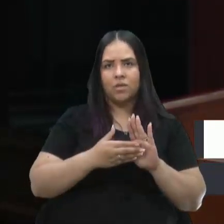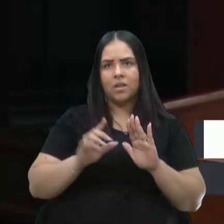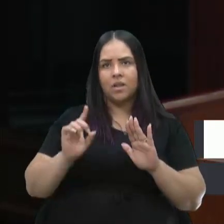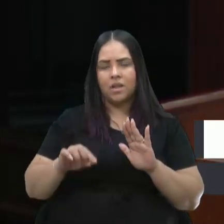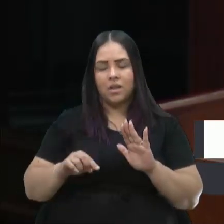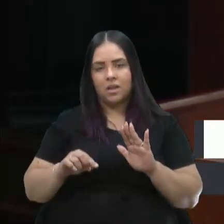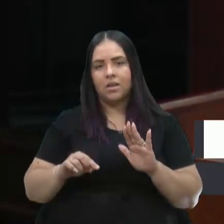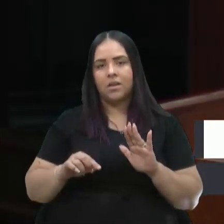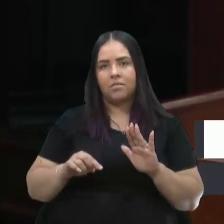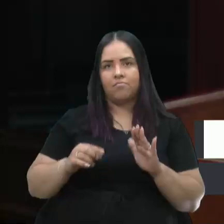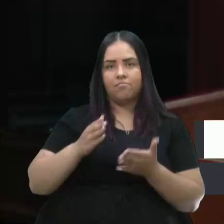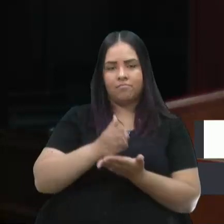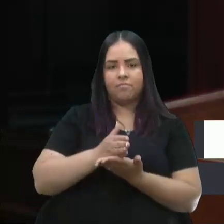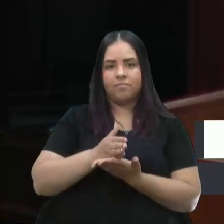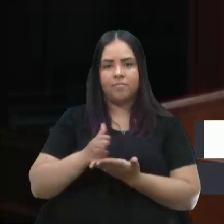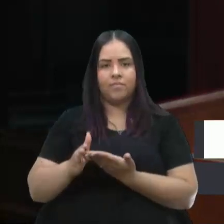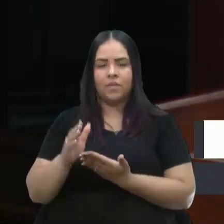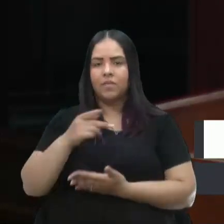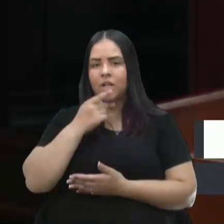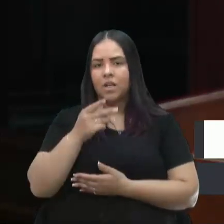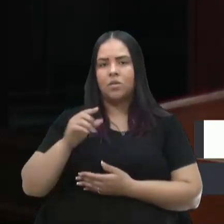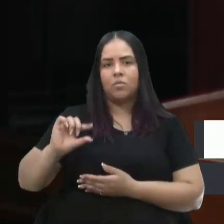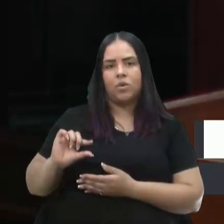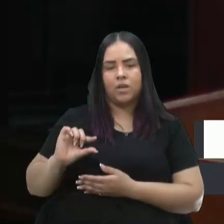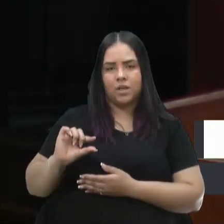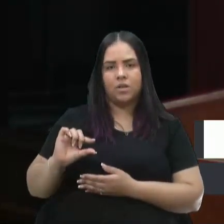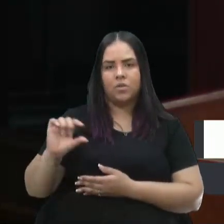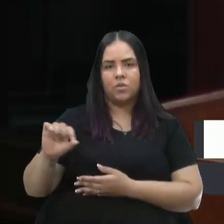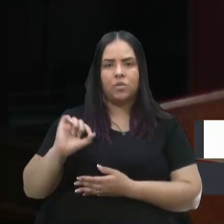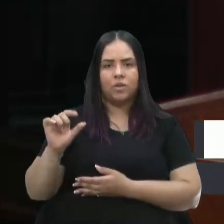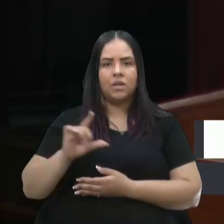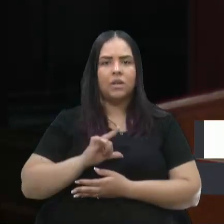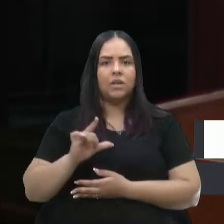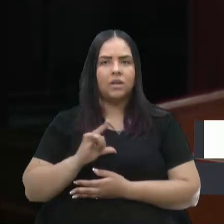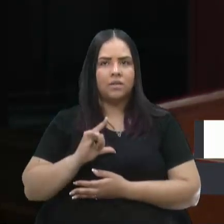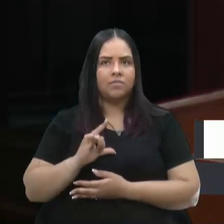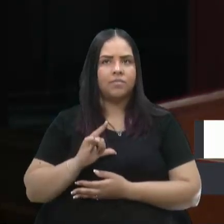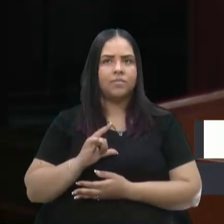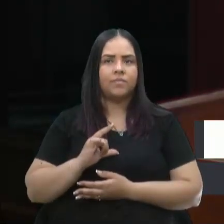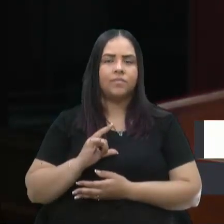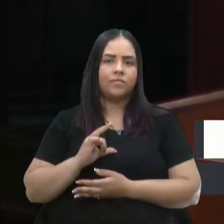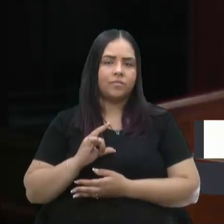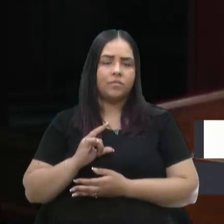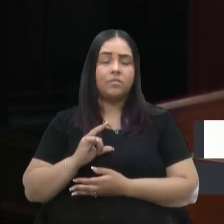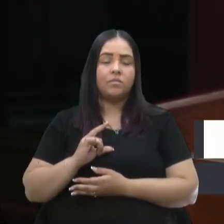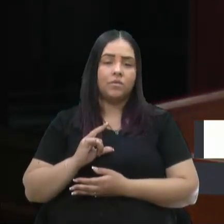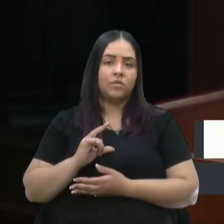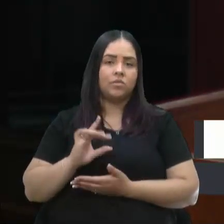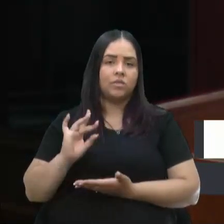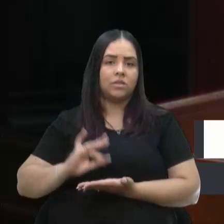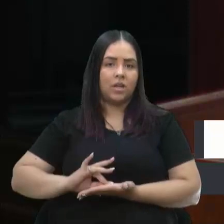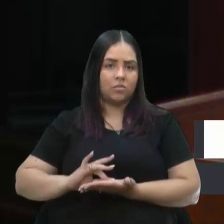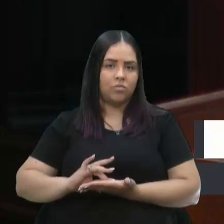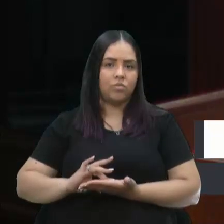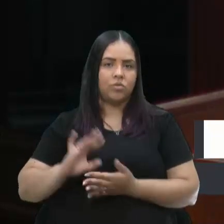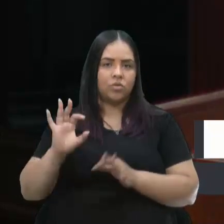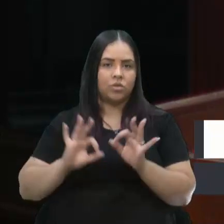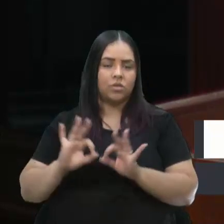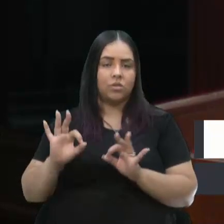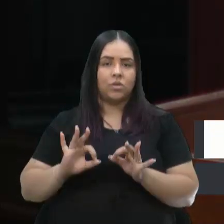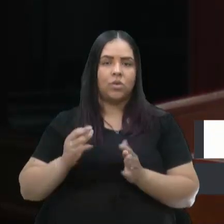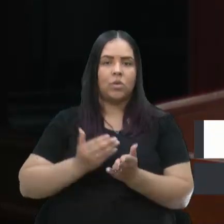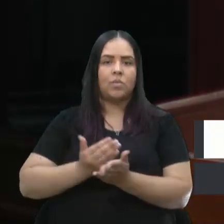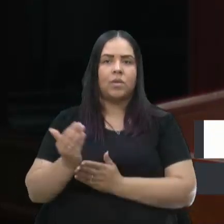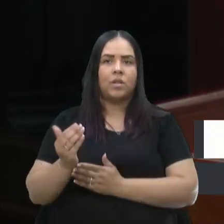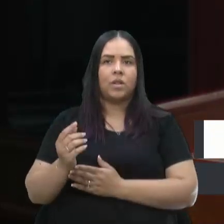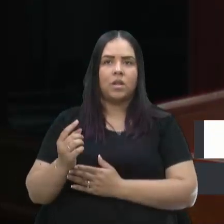Então, só para falar um pouquinho a respeito das concessões que foram feitas no projeto original. Inicialmente, a previsão